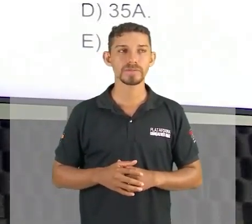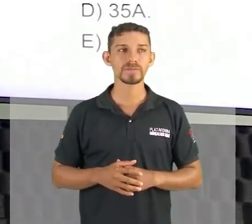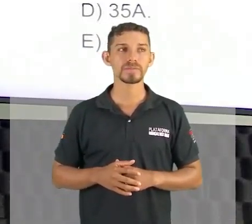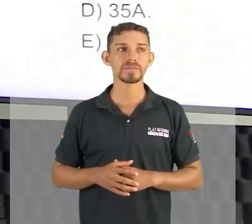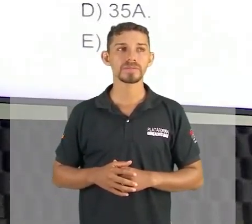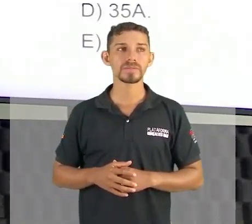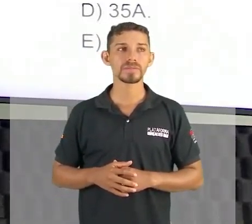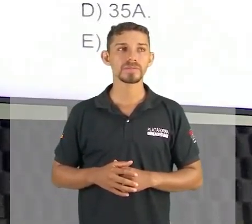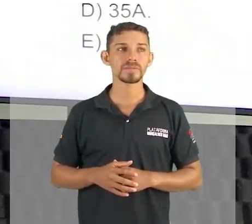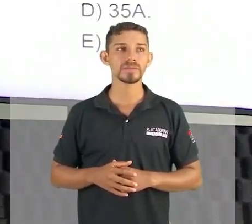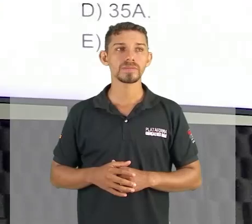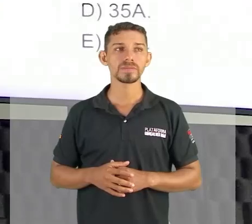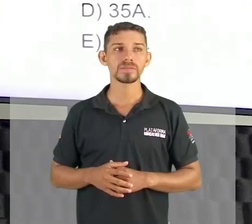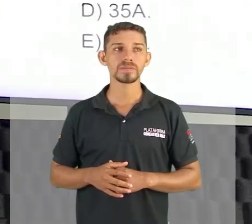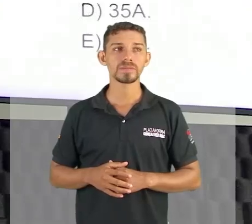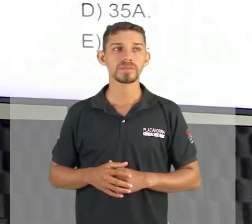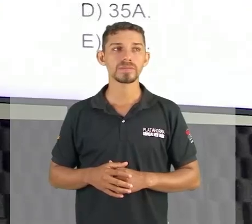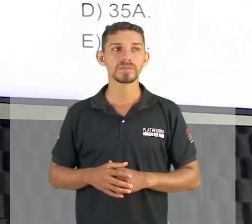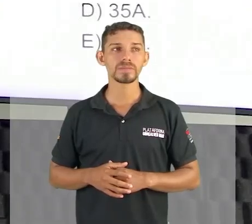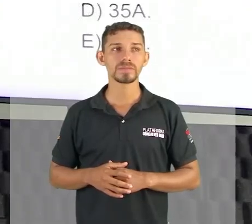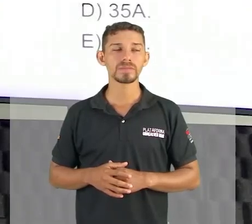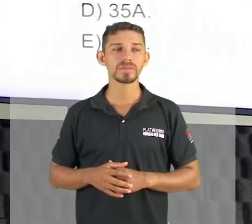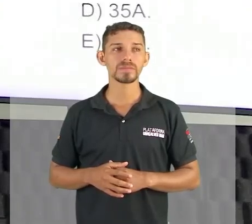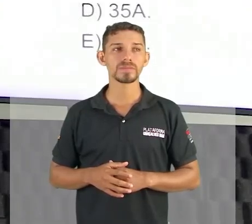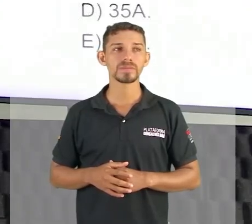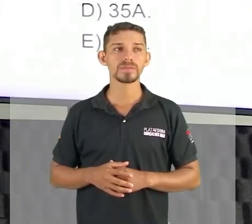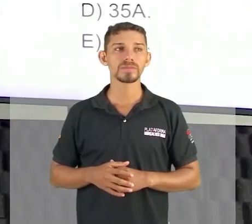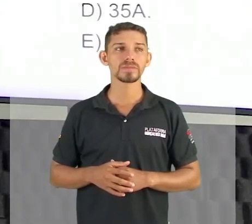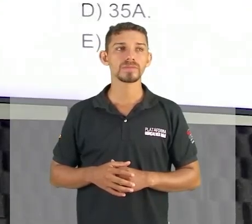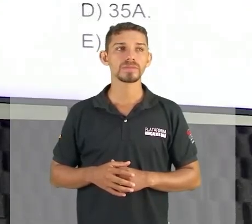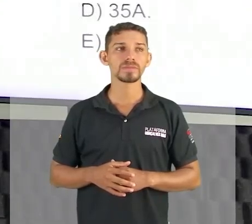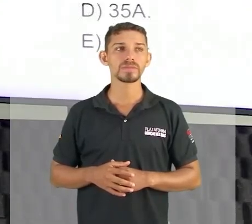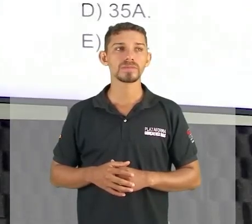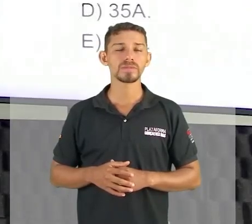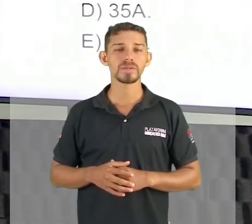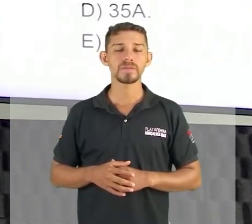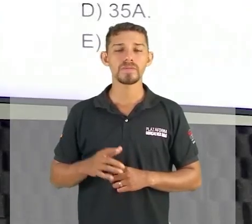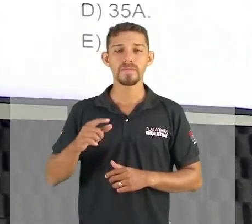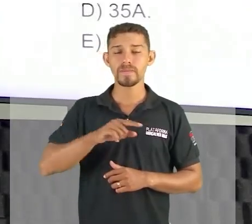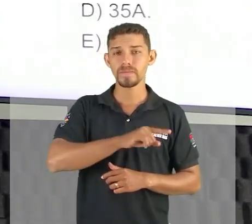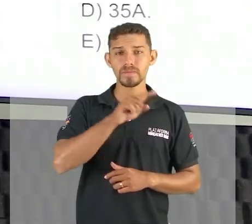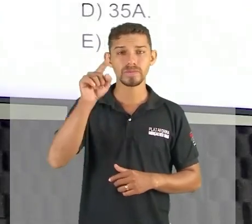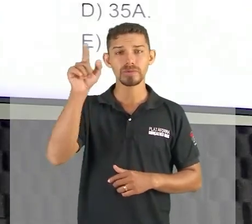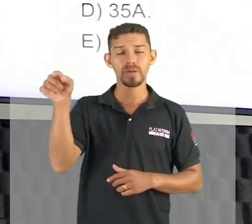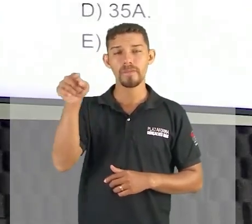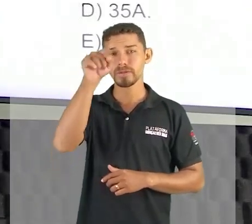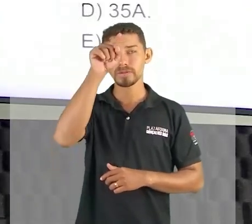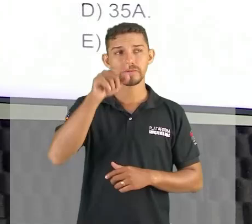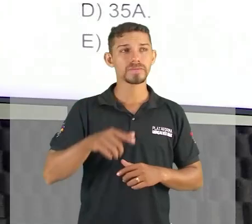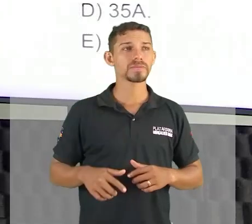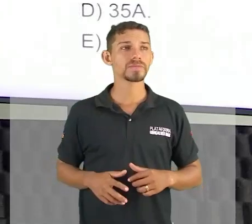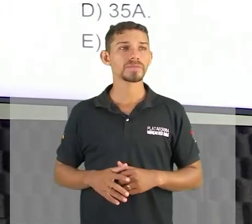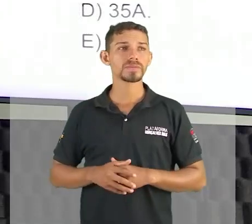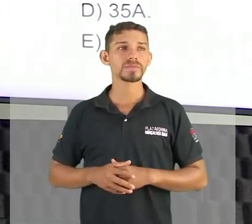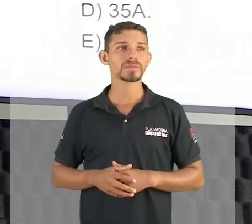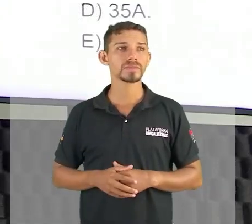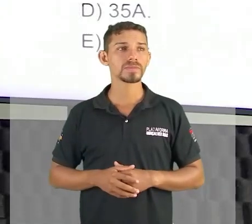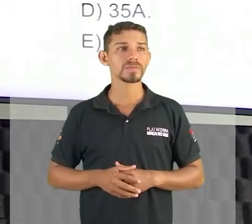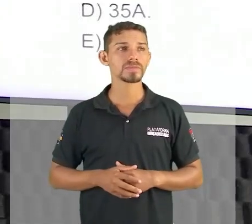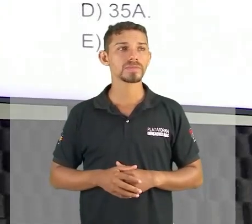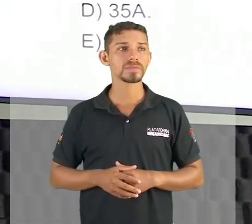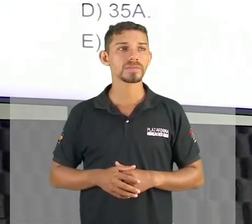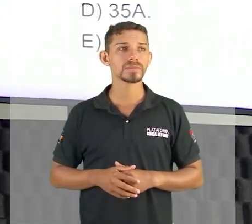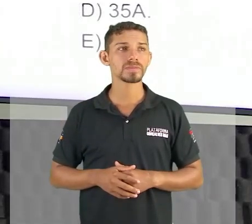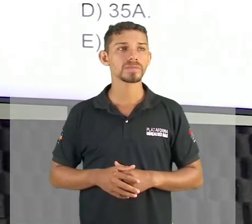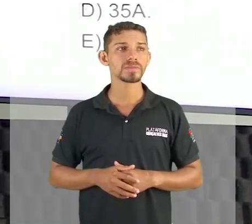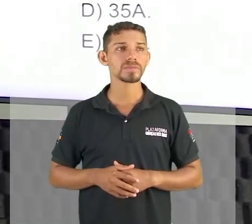Tá então vamos lá ó os meios produto dos meios igual a produto dos extremos Então essa corrente vou